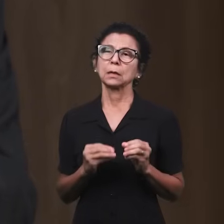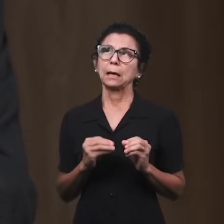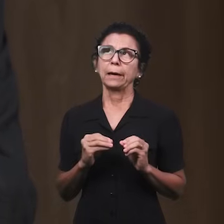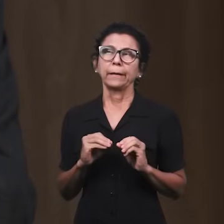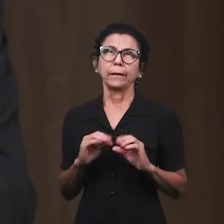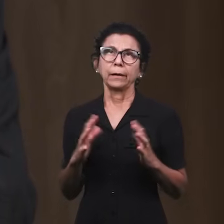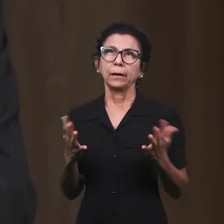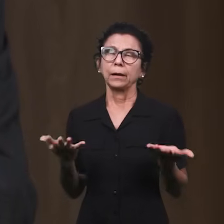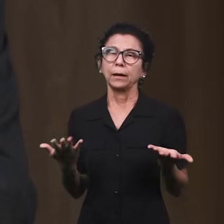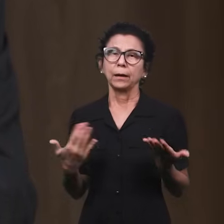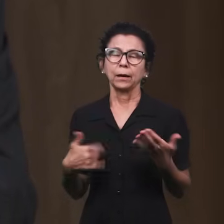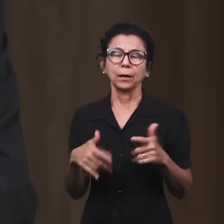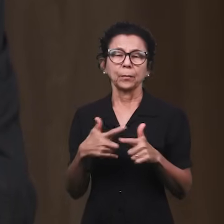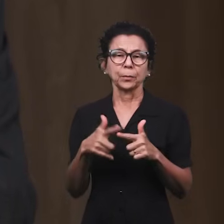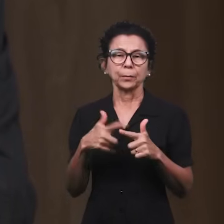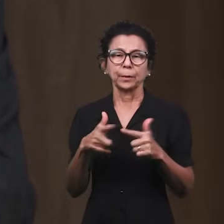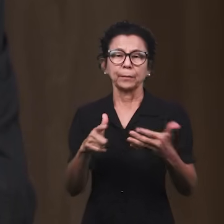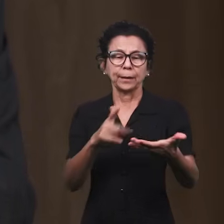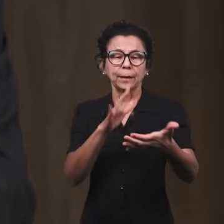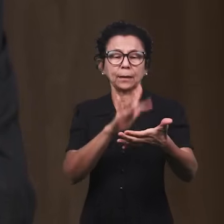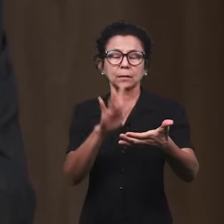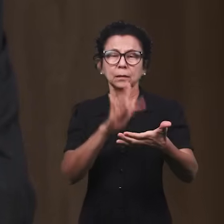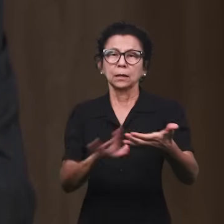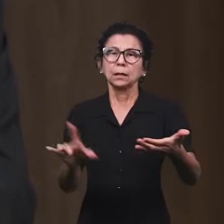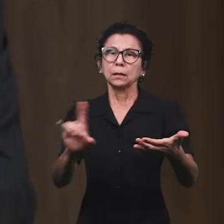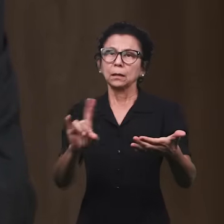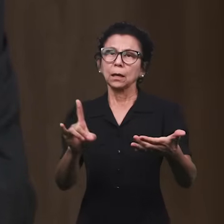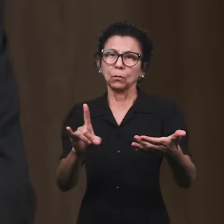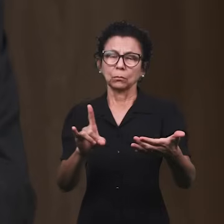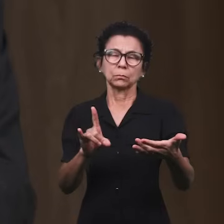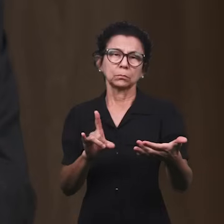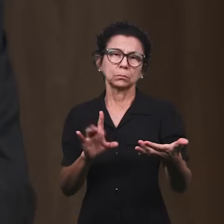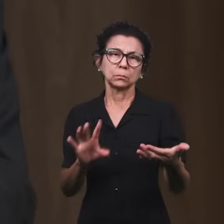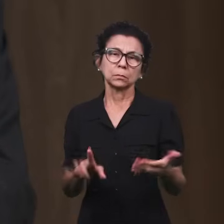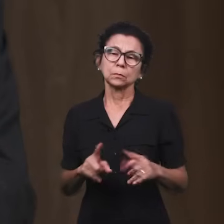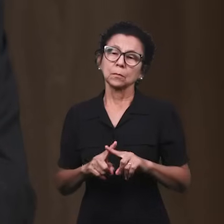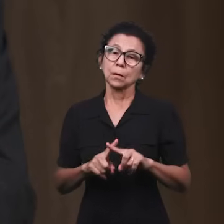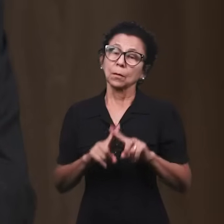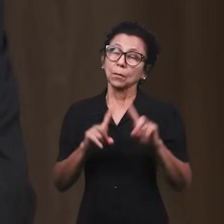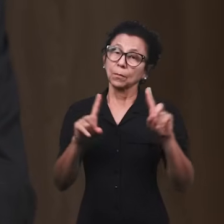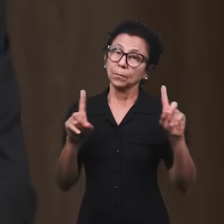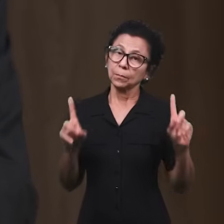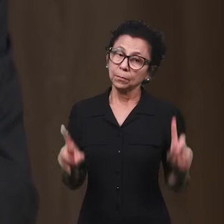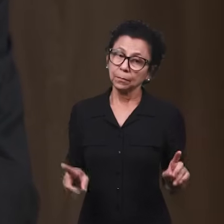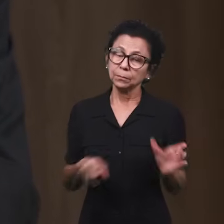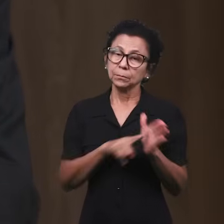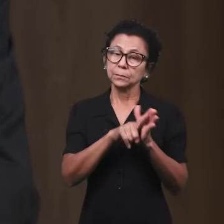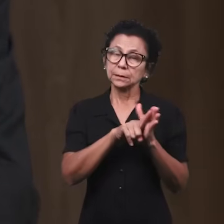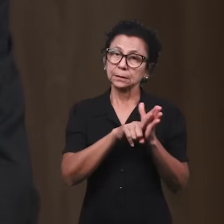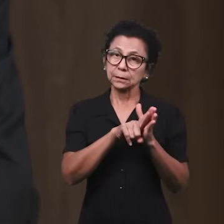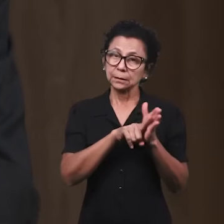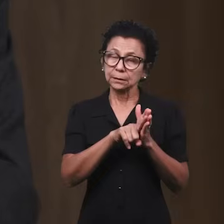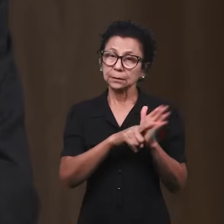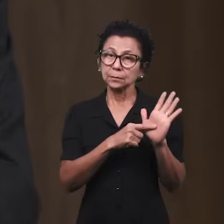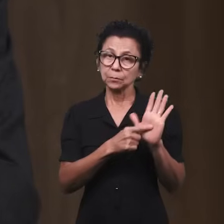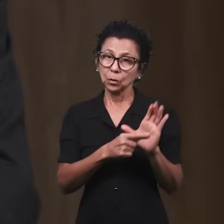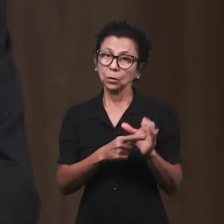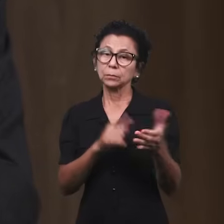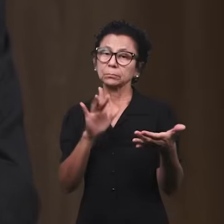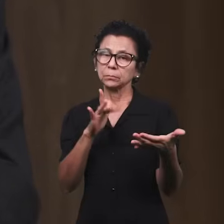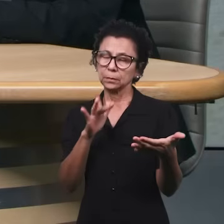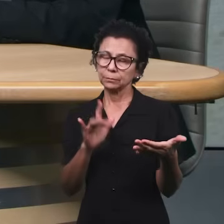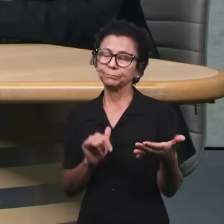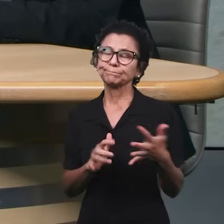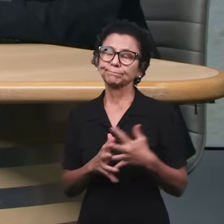crânio que é fino, que tá água, que produz. Então, essa é uma preocupação que faz